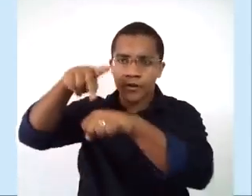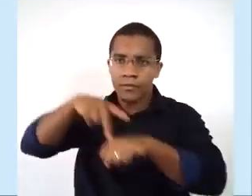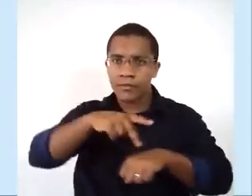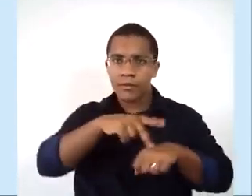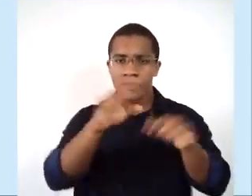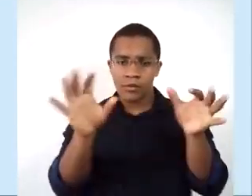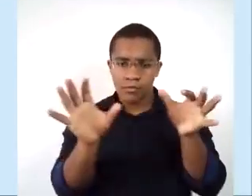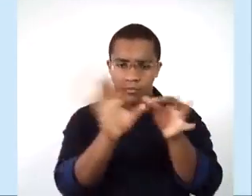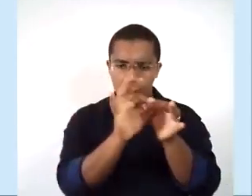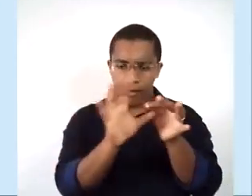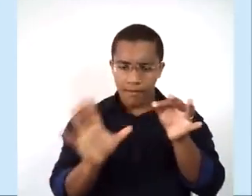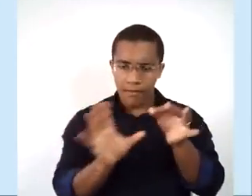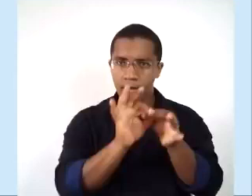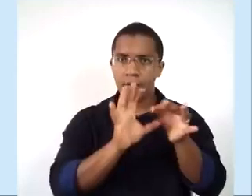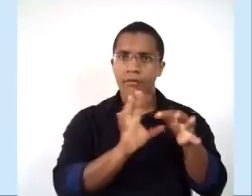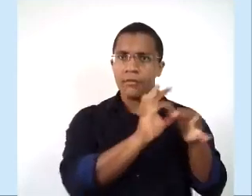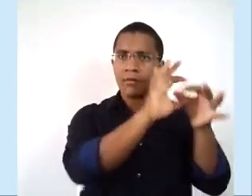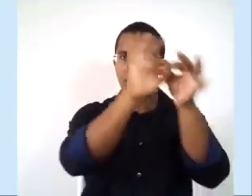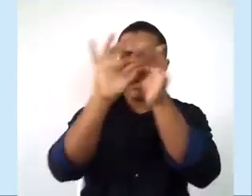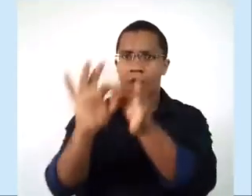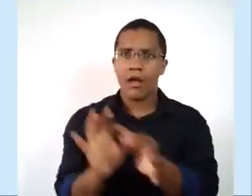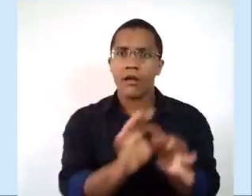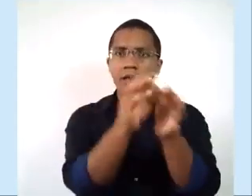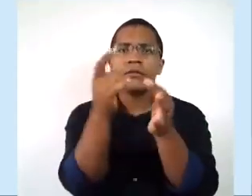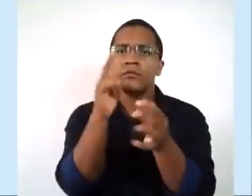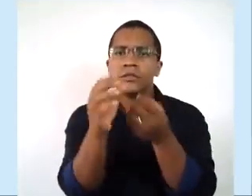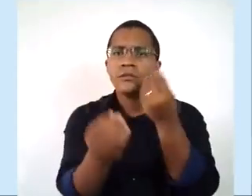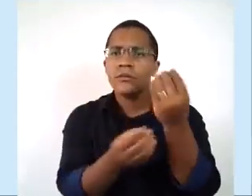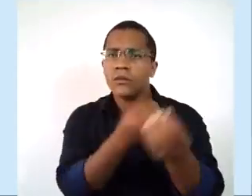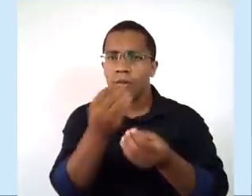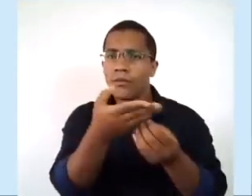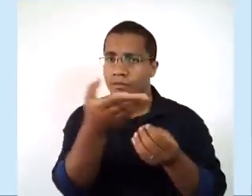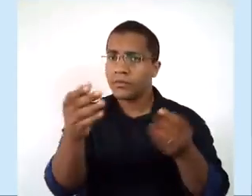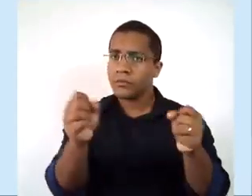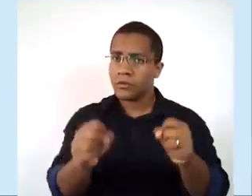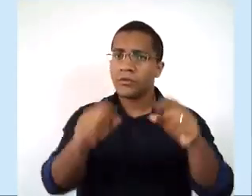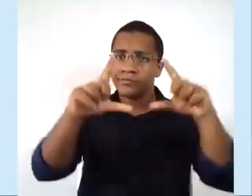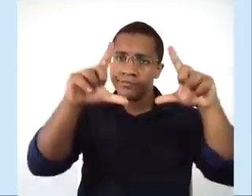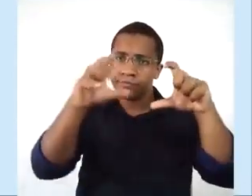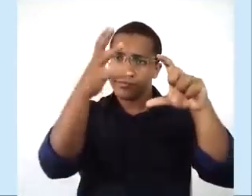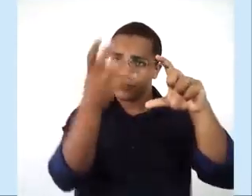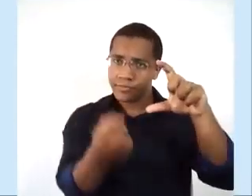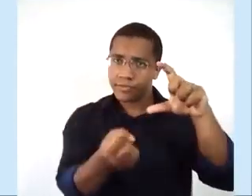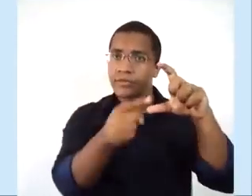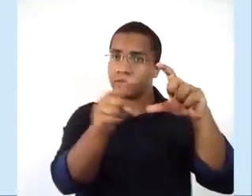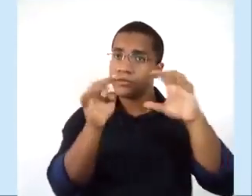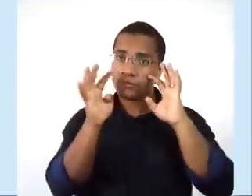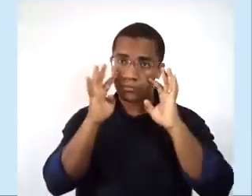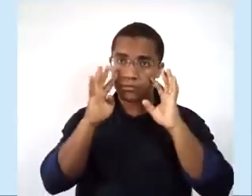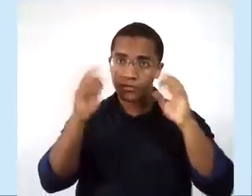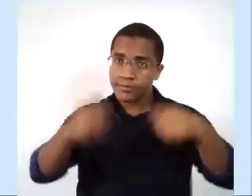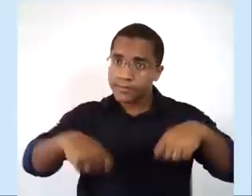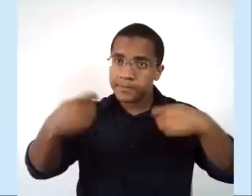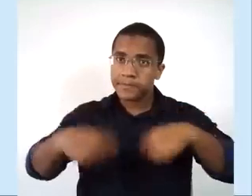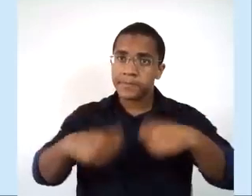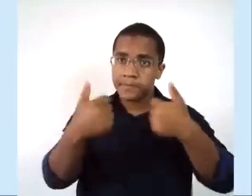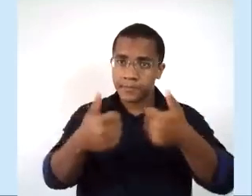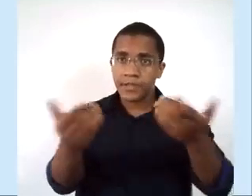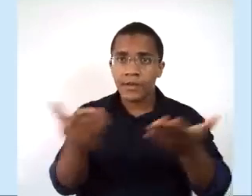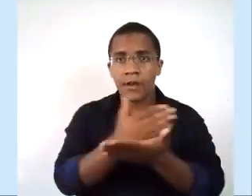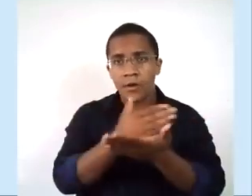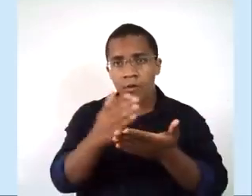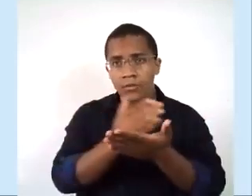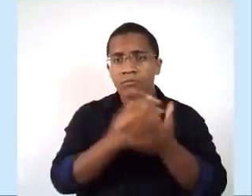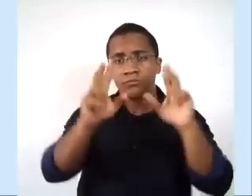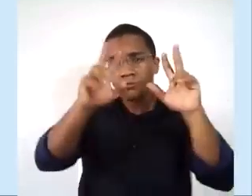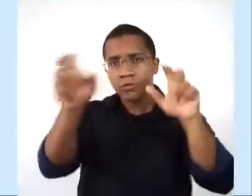países europeus, tá? Então, peço que vocês fiquem atentos à aula, deem print em alguns pontos que a gente vai tratar específicos, tá?